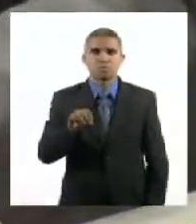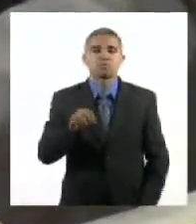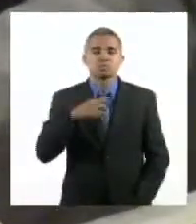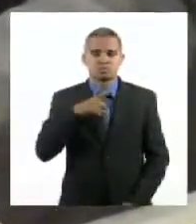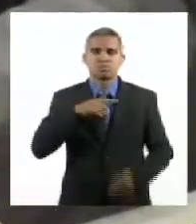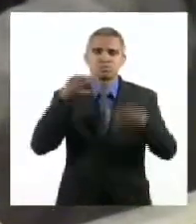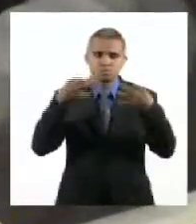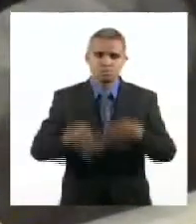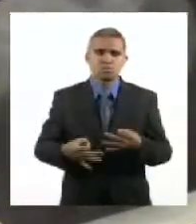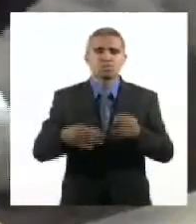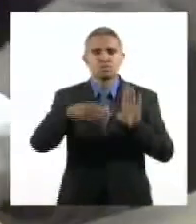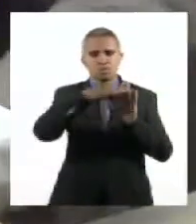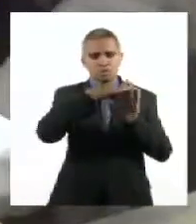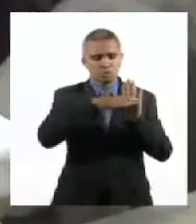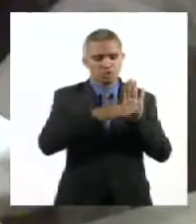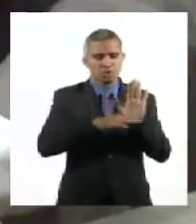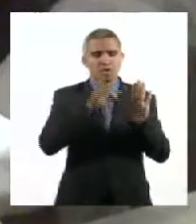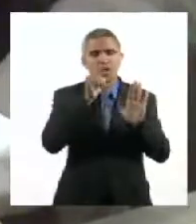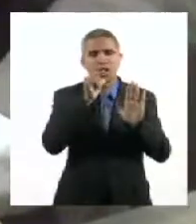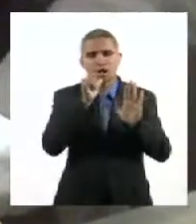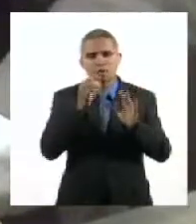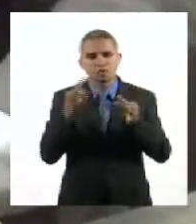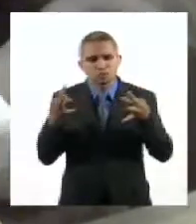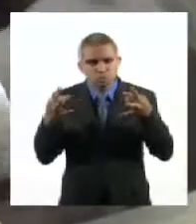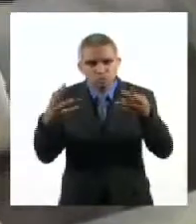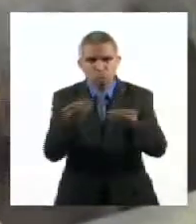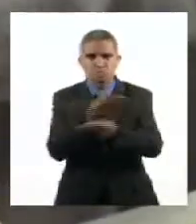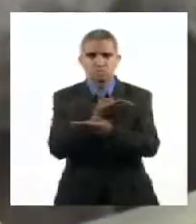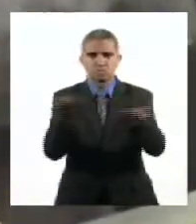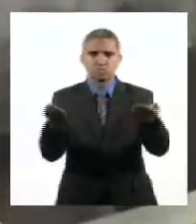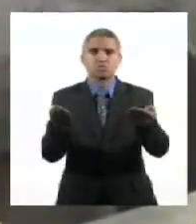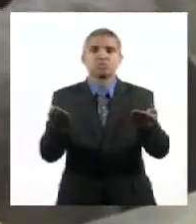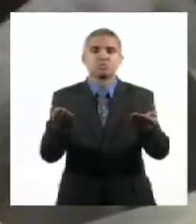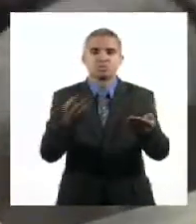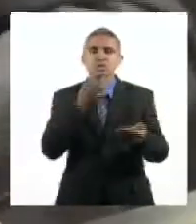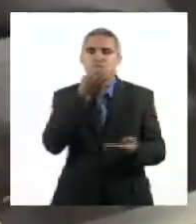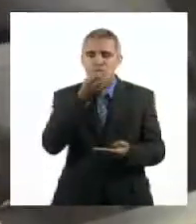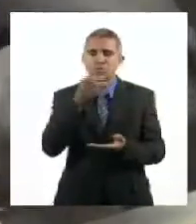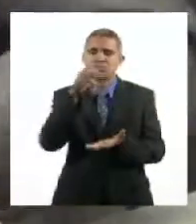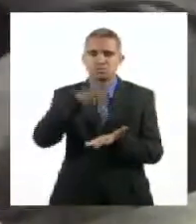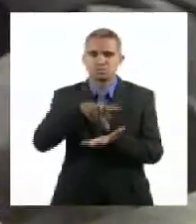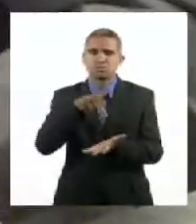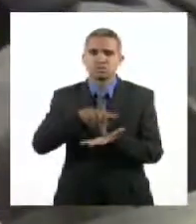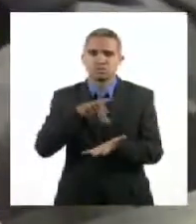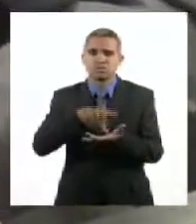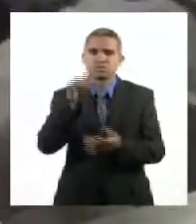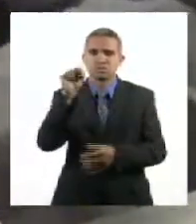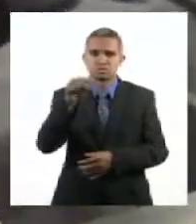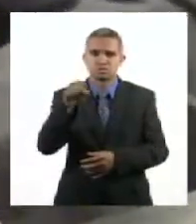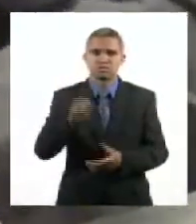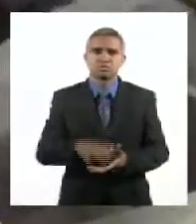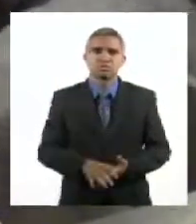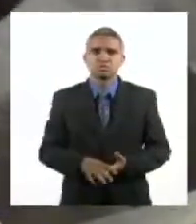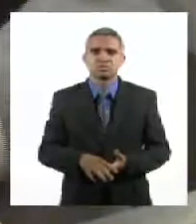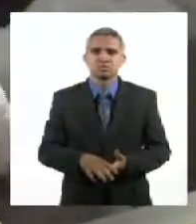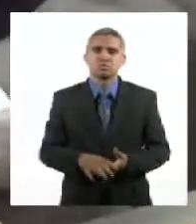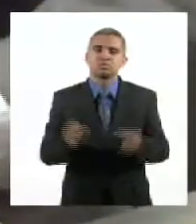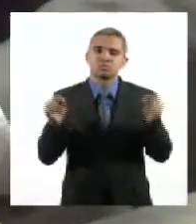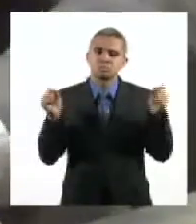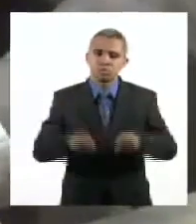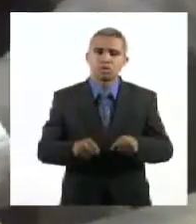do governo do Estado, ele não só já é uma realidade no estado do Maranhão, como ele, sim, pode atender